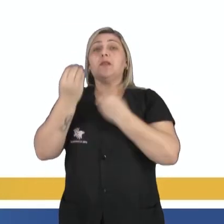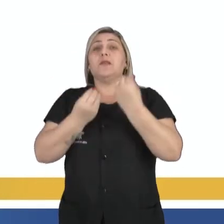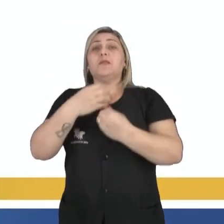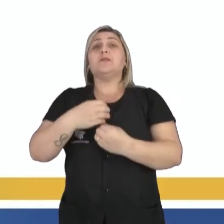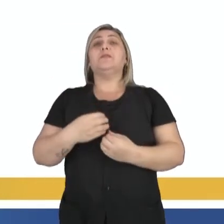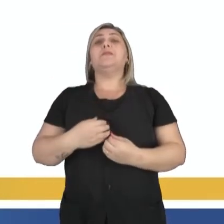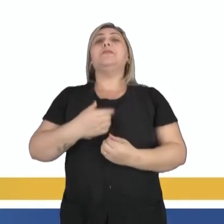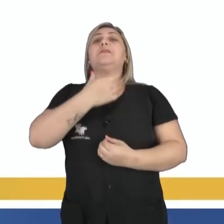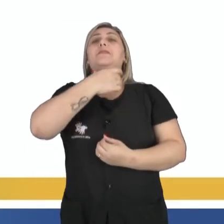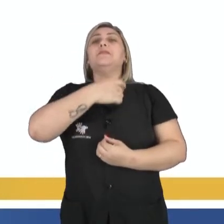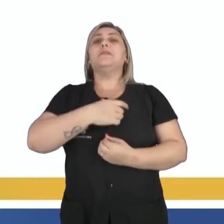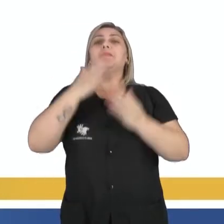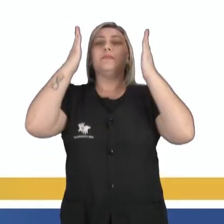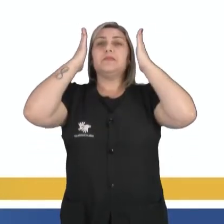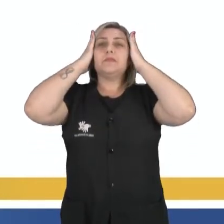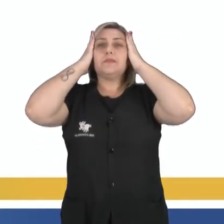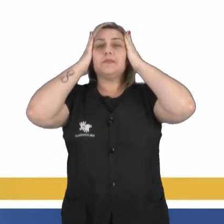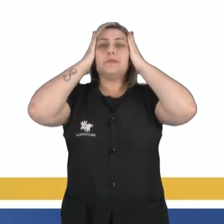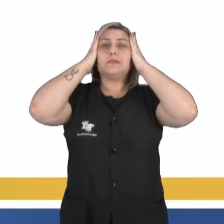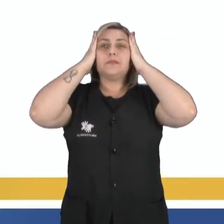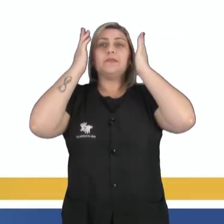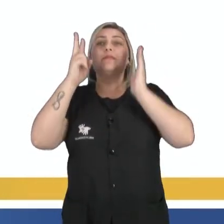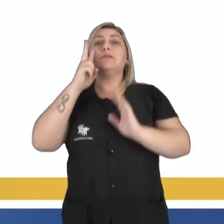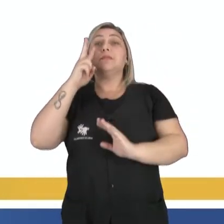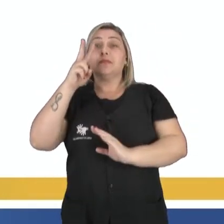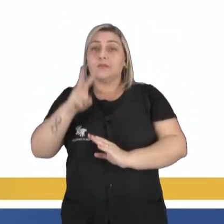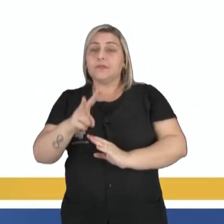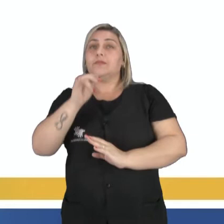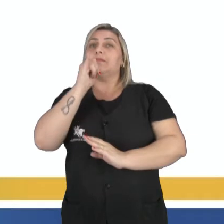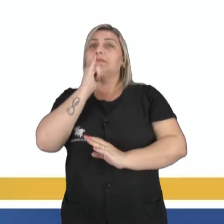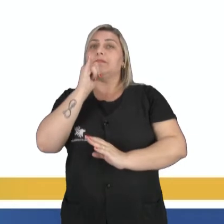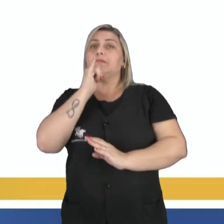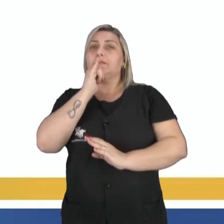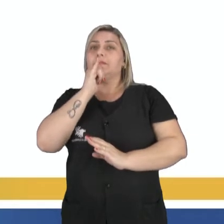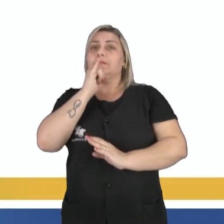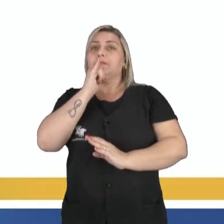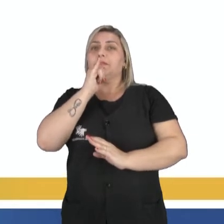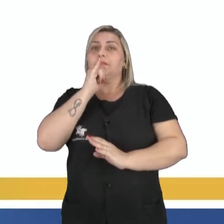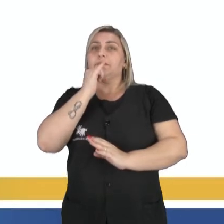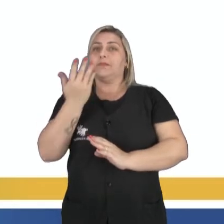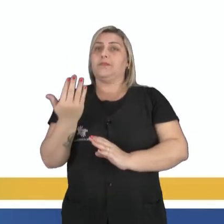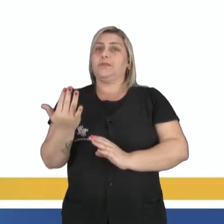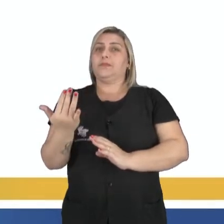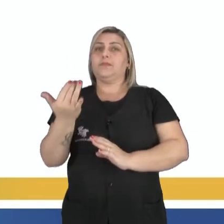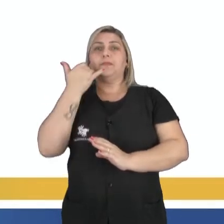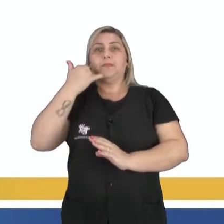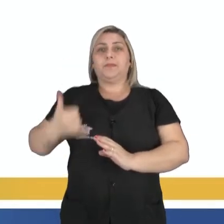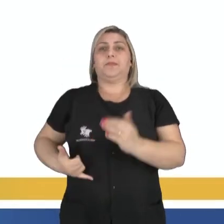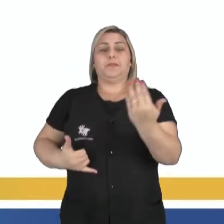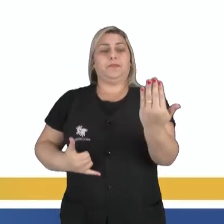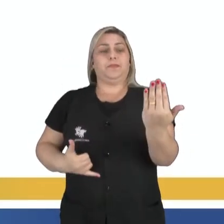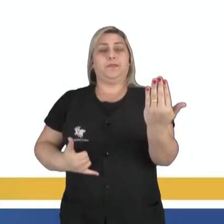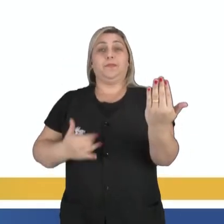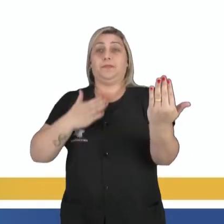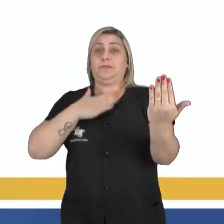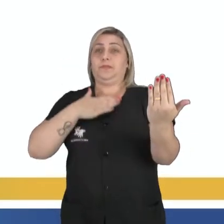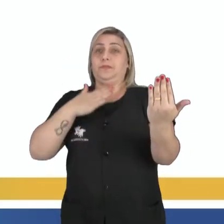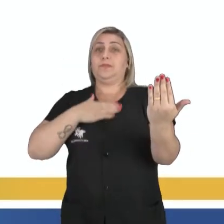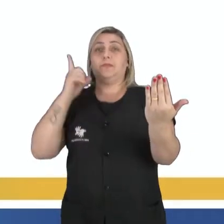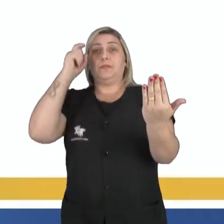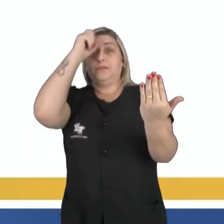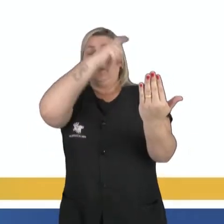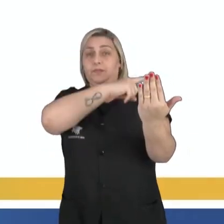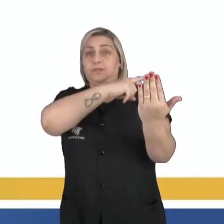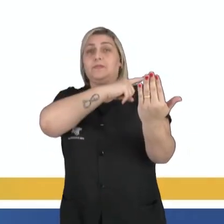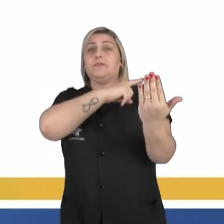da inclinação da sua cabeça. Veja o exemplo aqui, eu estou com um celular na mão, comigo,